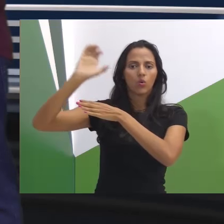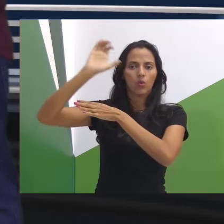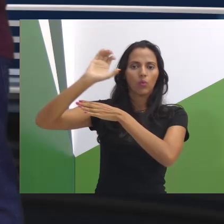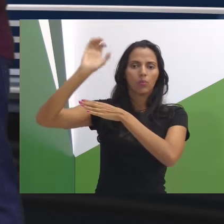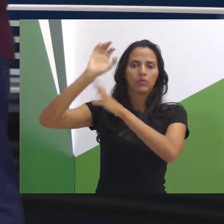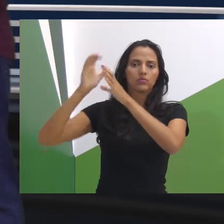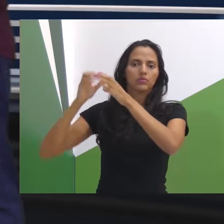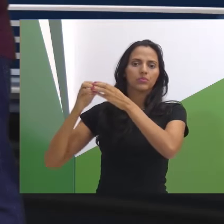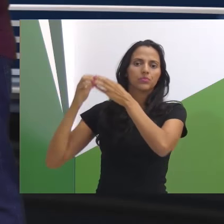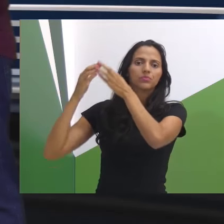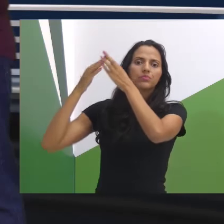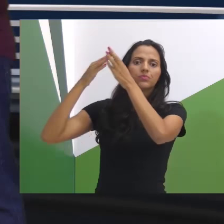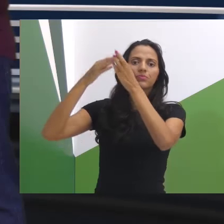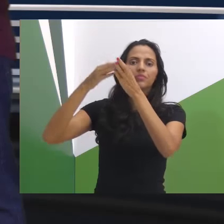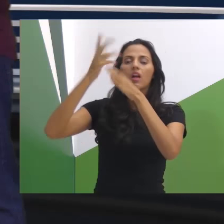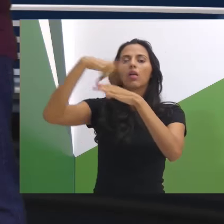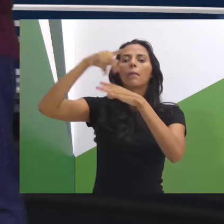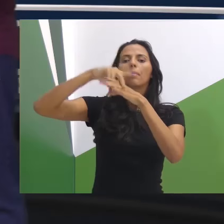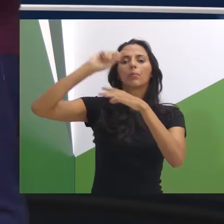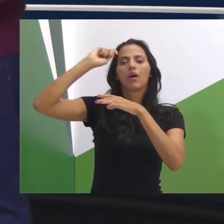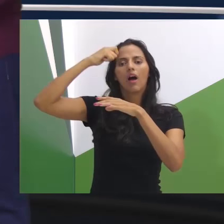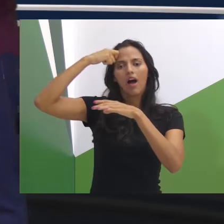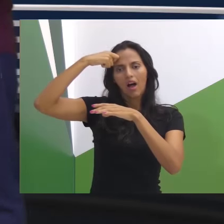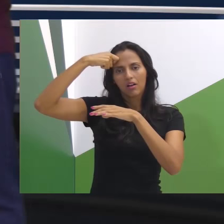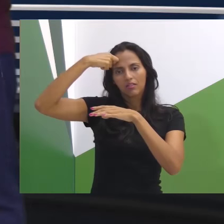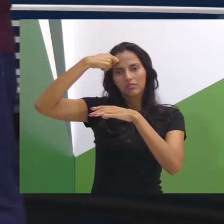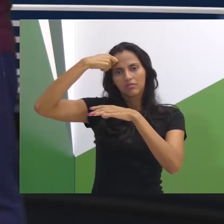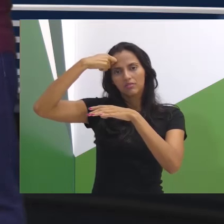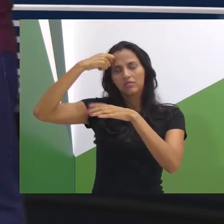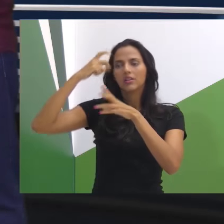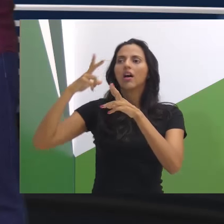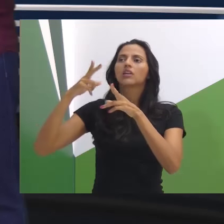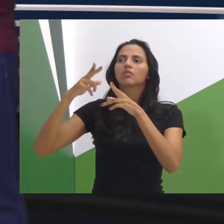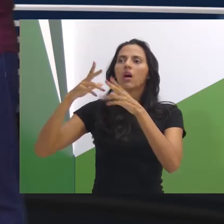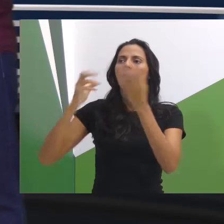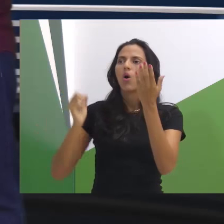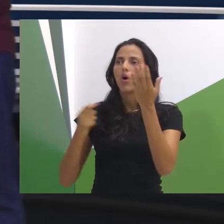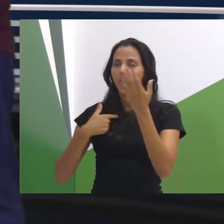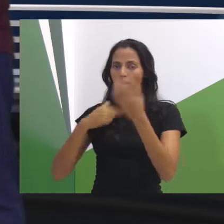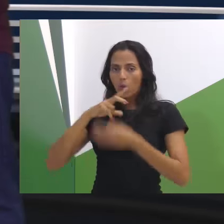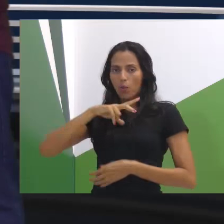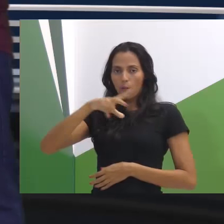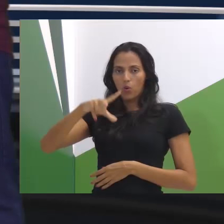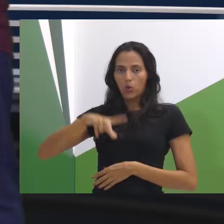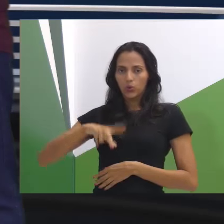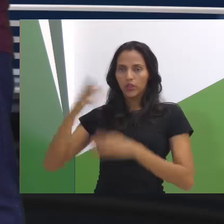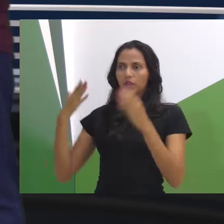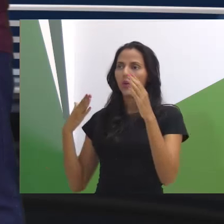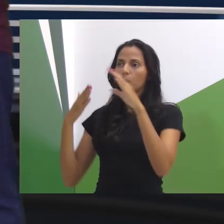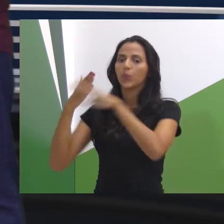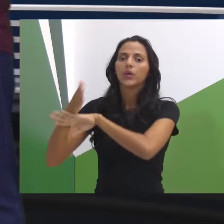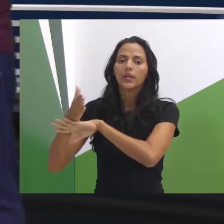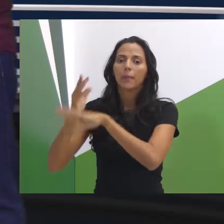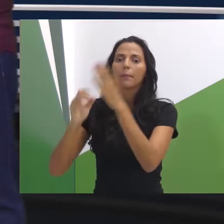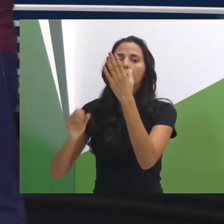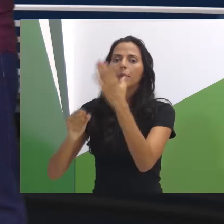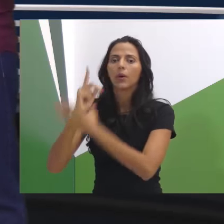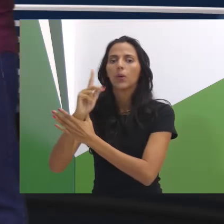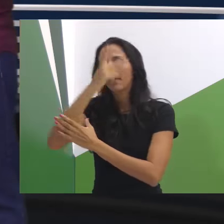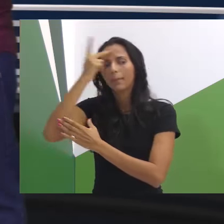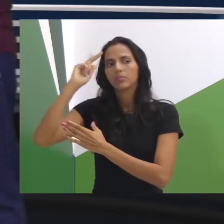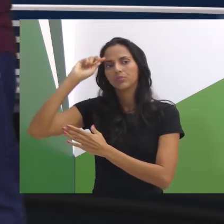trocavam Na África Com a elite Africana Por escravos Escravos esses Que eram capturados Nas guerras